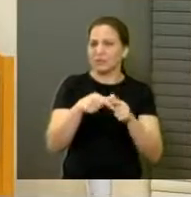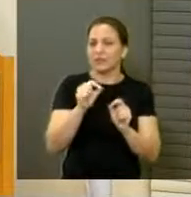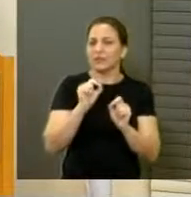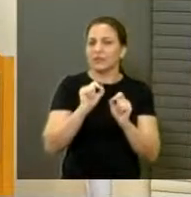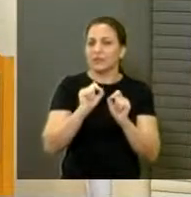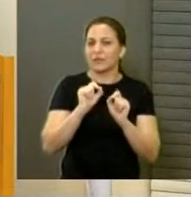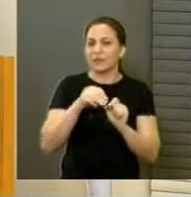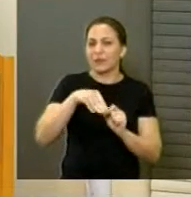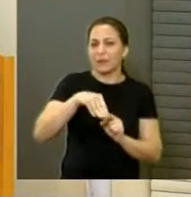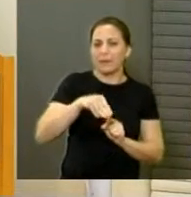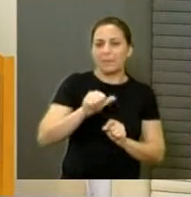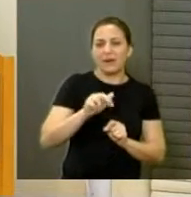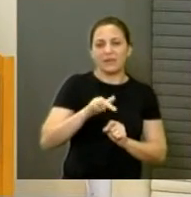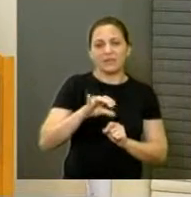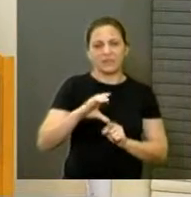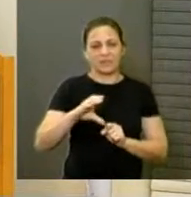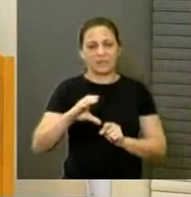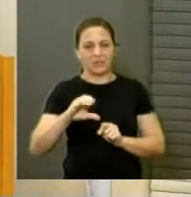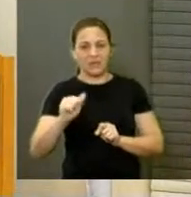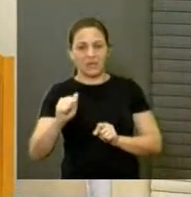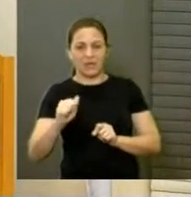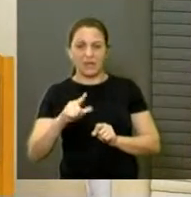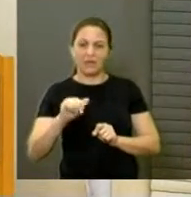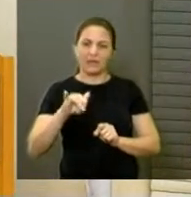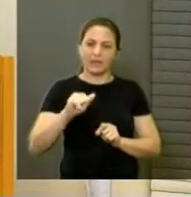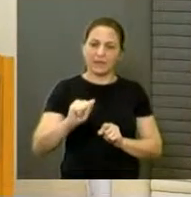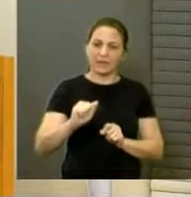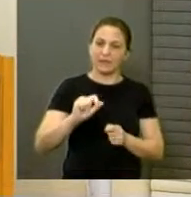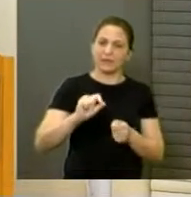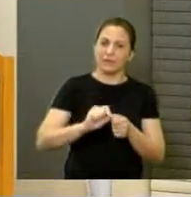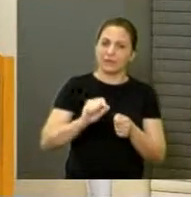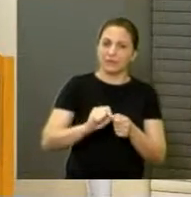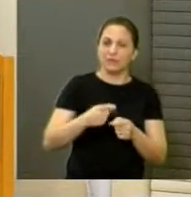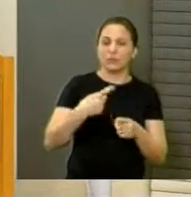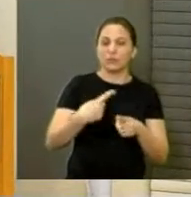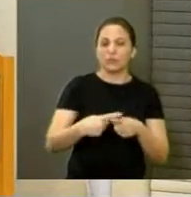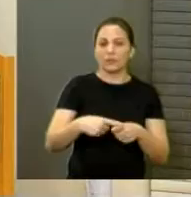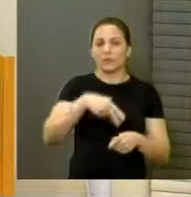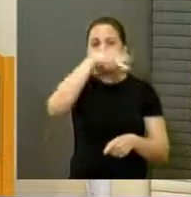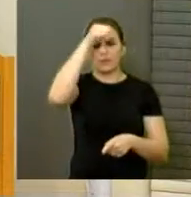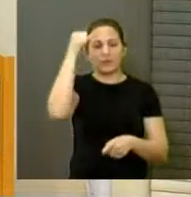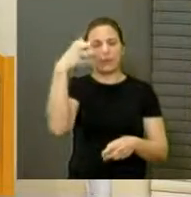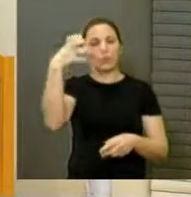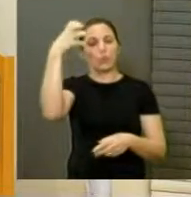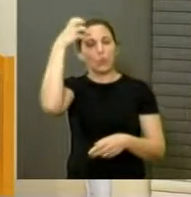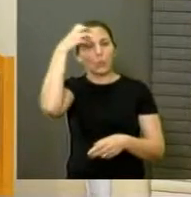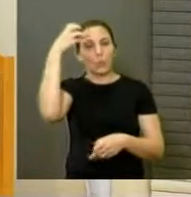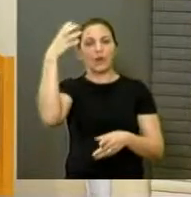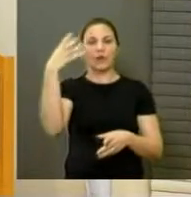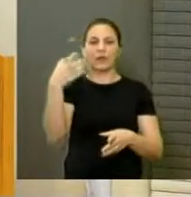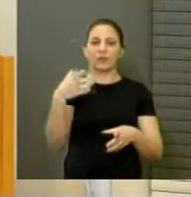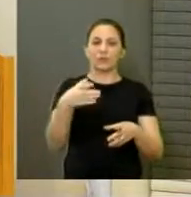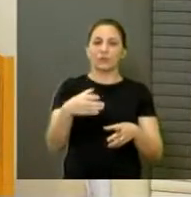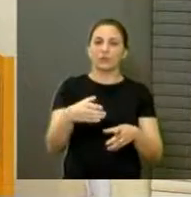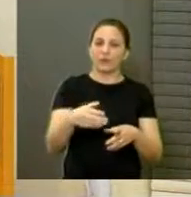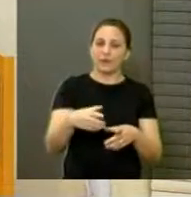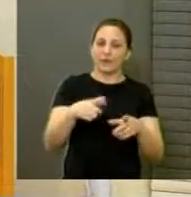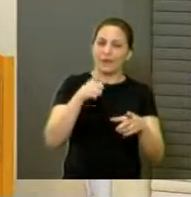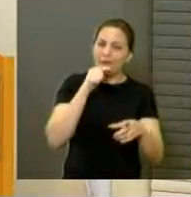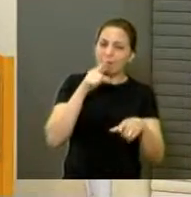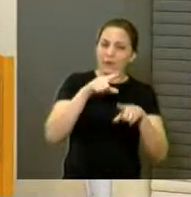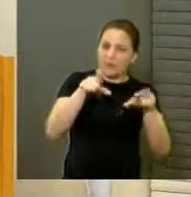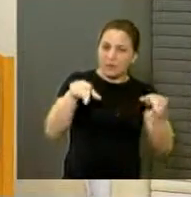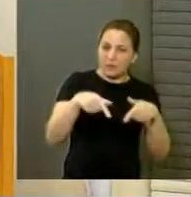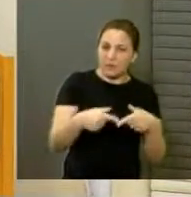estar fazendo isso. O prefeito que é culpado, viu, Bochechinha? Porque rompeu lá a represa da Codasp, uma